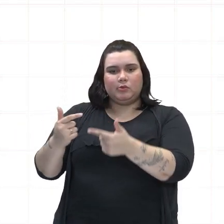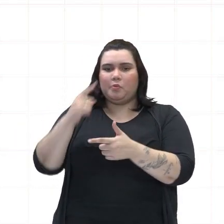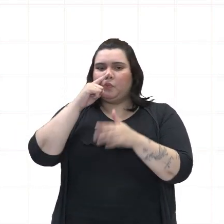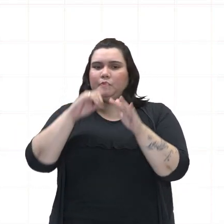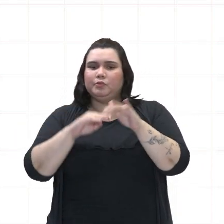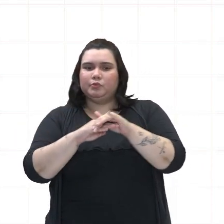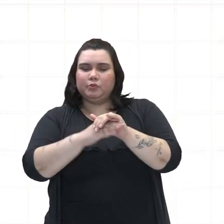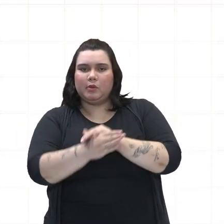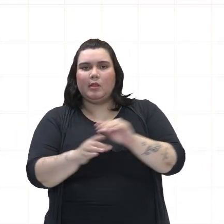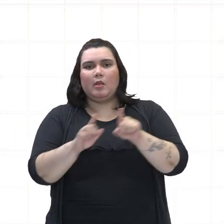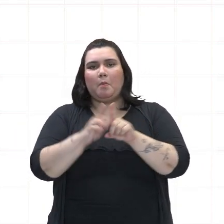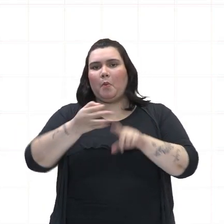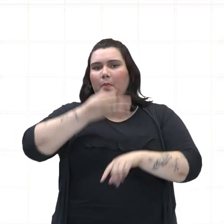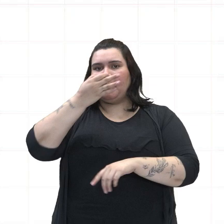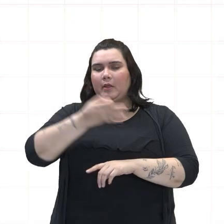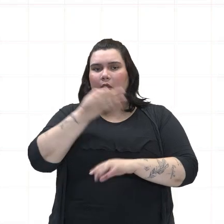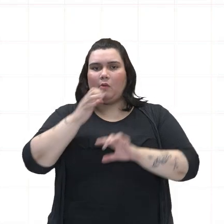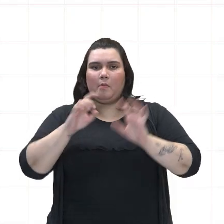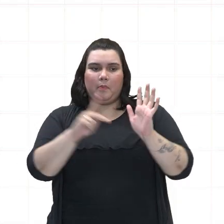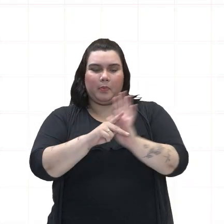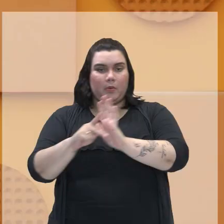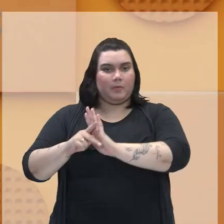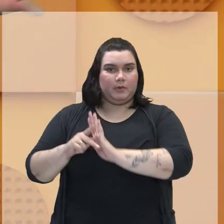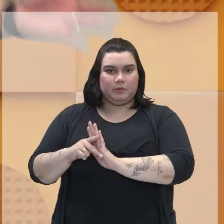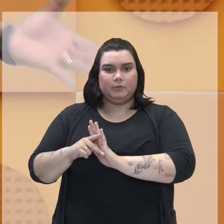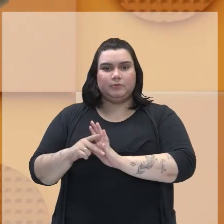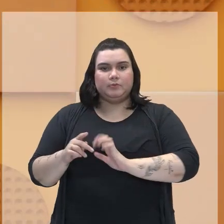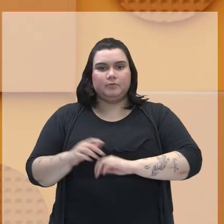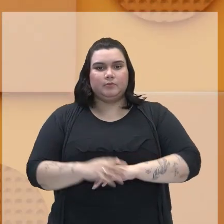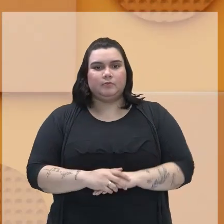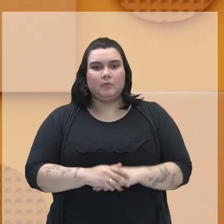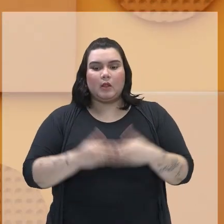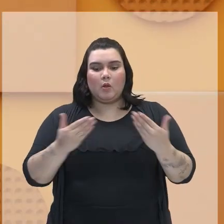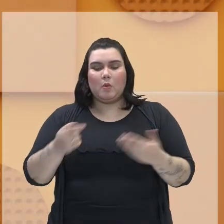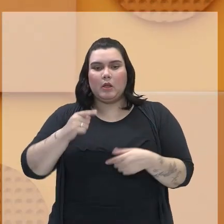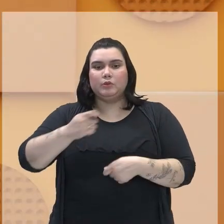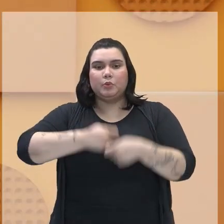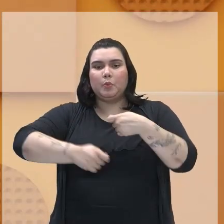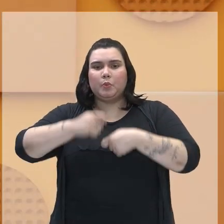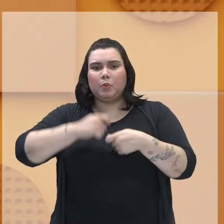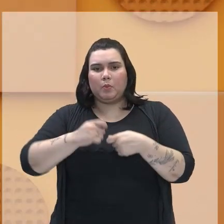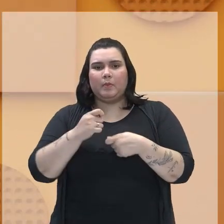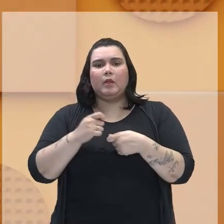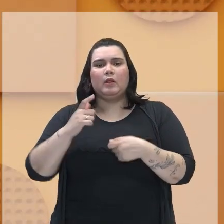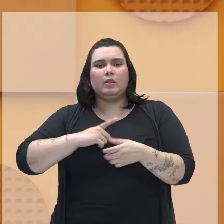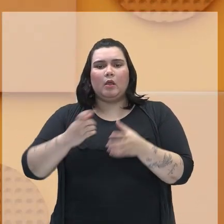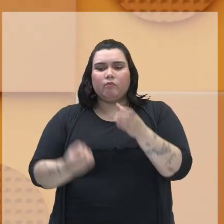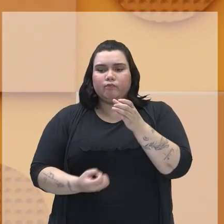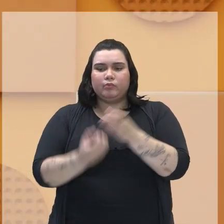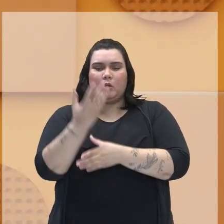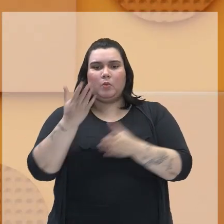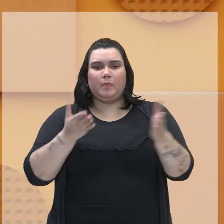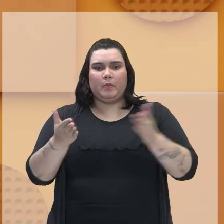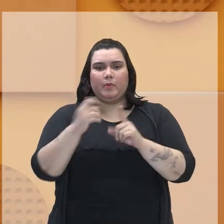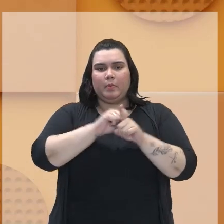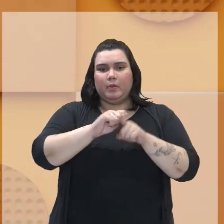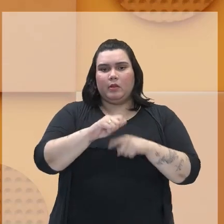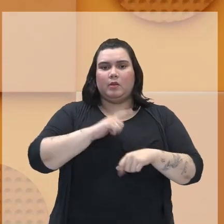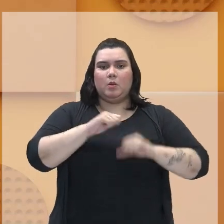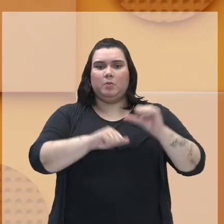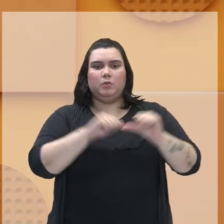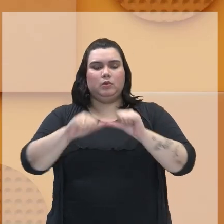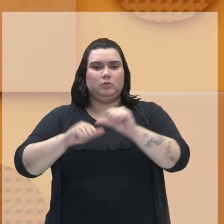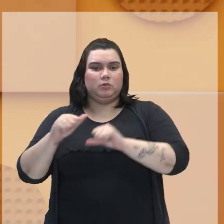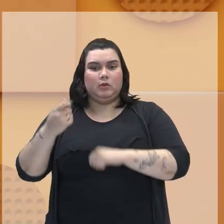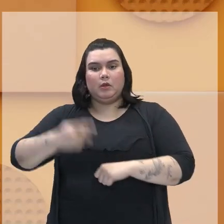costumes e também contradições locais. E essa economia toda gerada pela borracha vai trazer transformações profundas